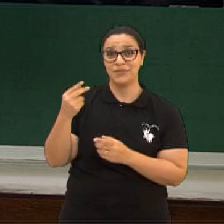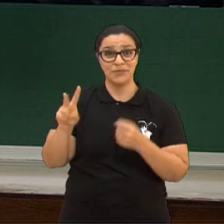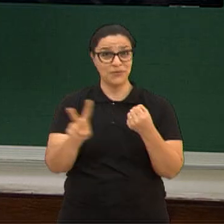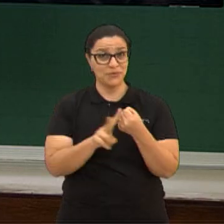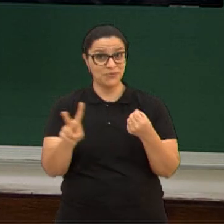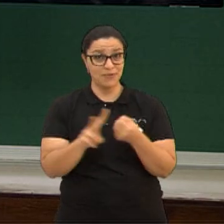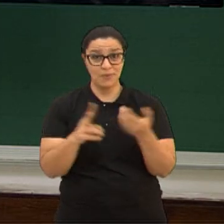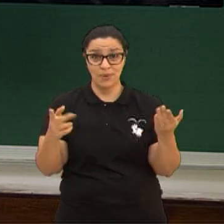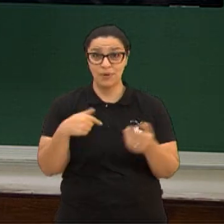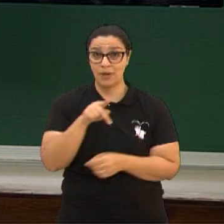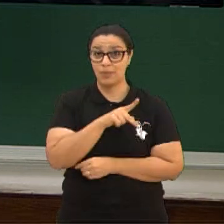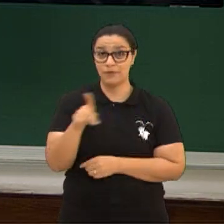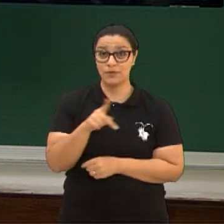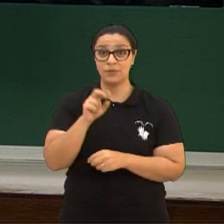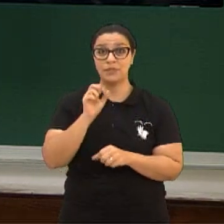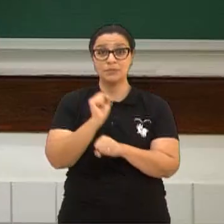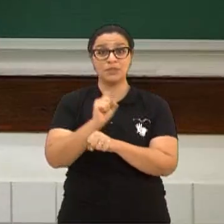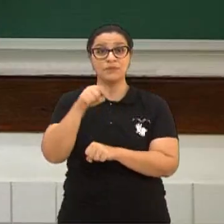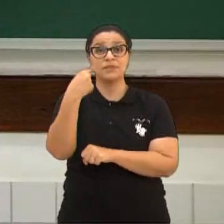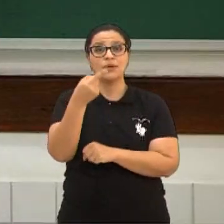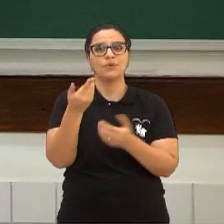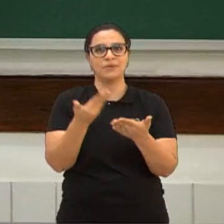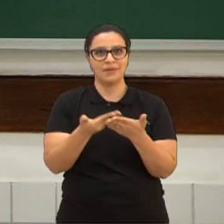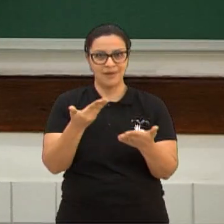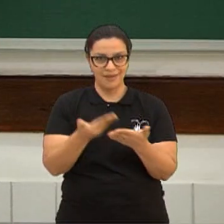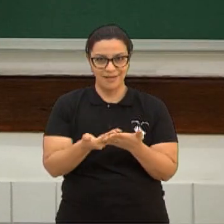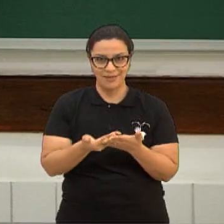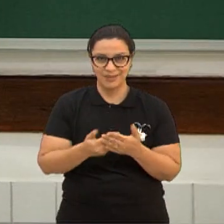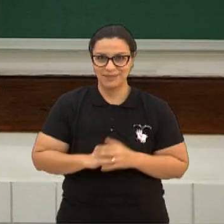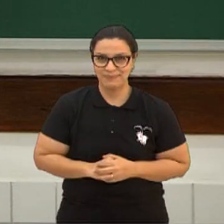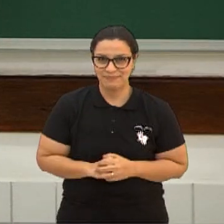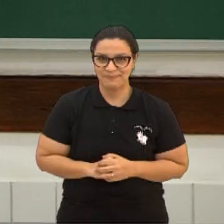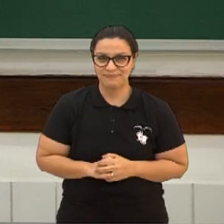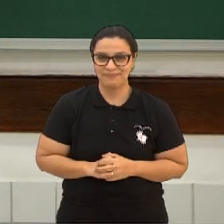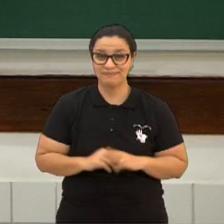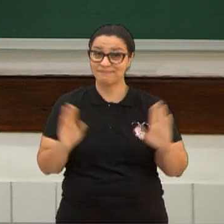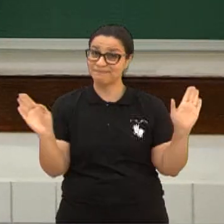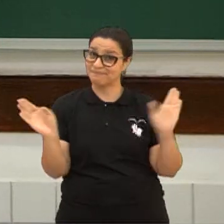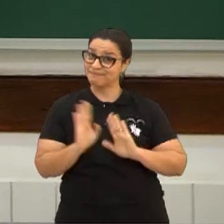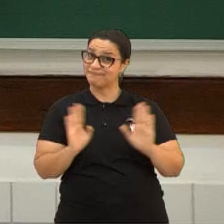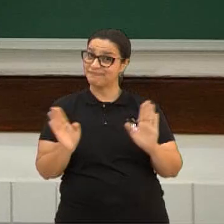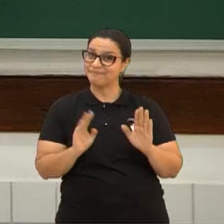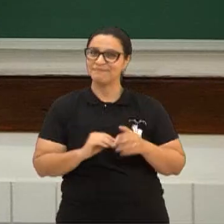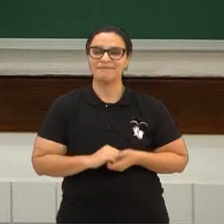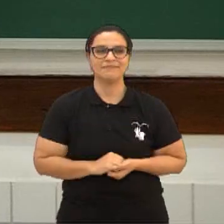continuous. A teacher vê vocês lá na nossa próxima aula.